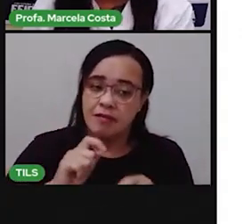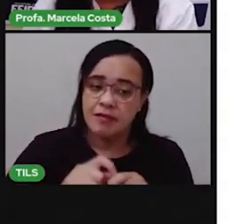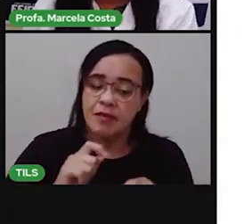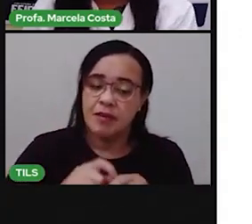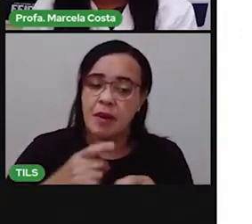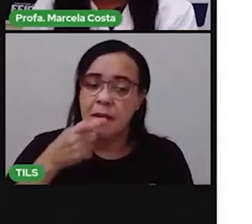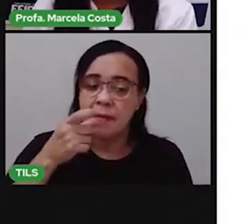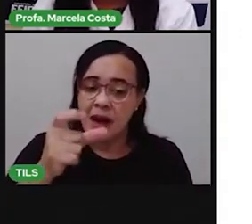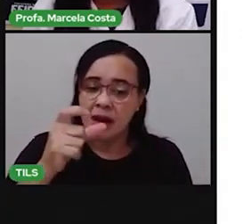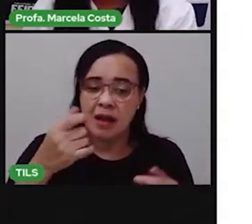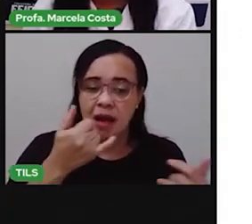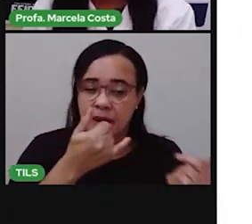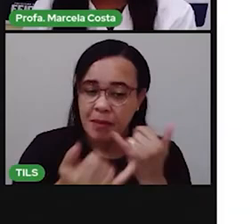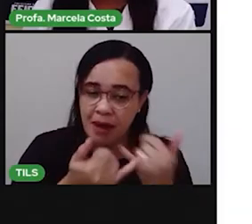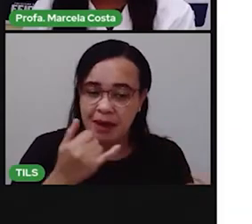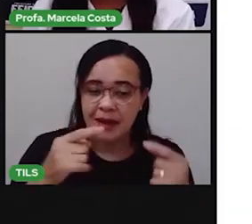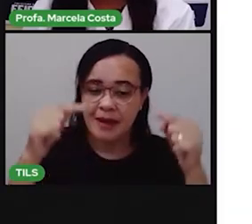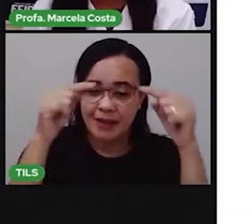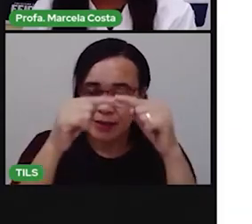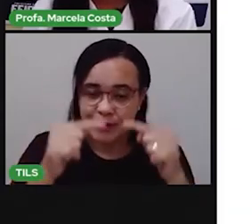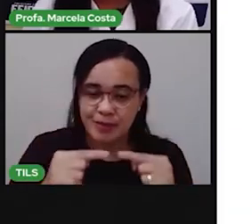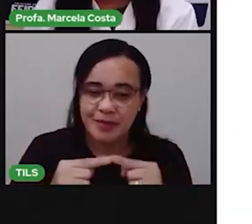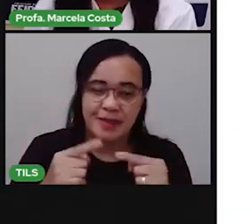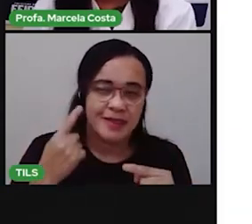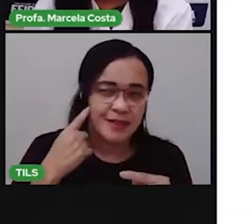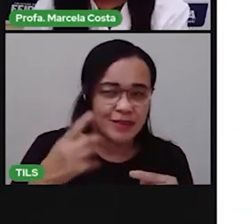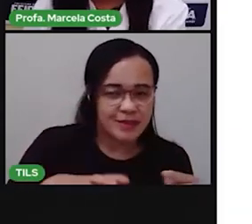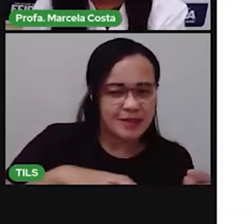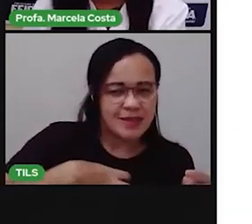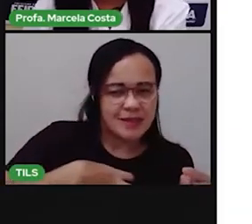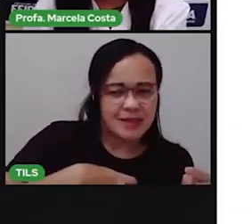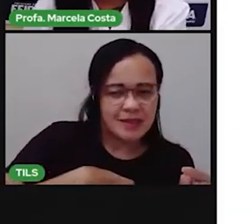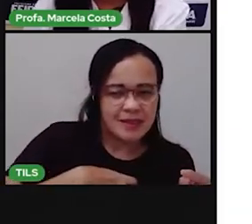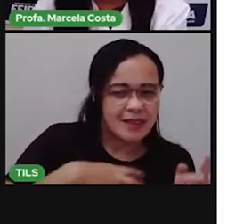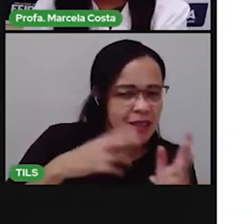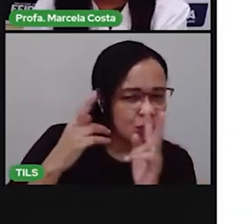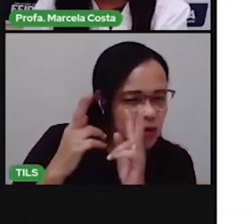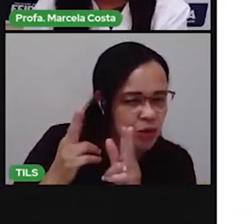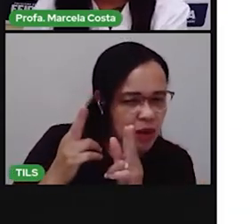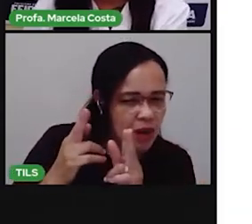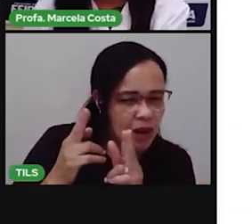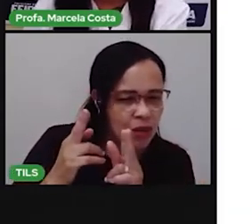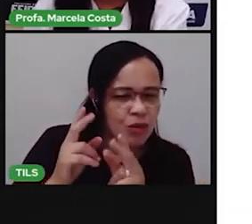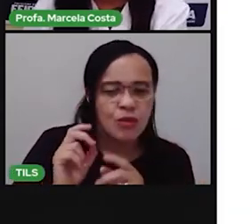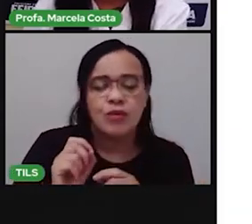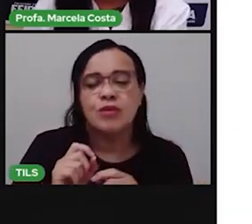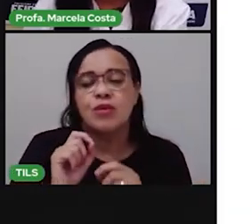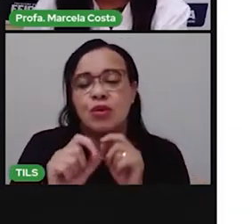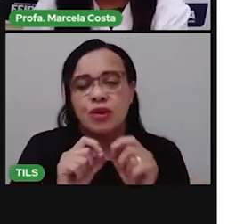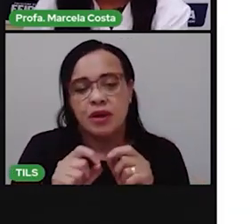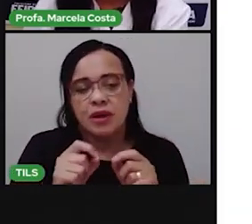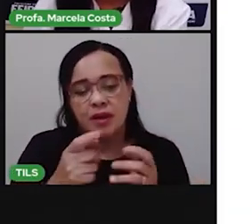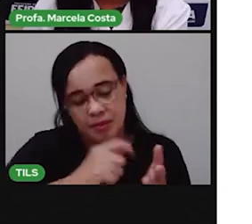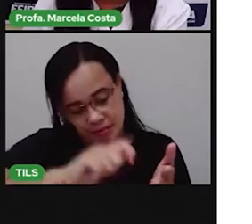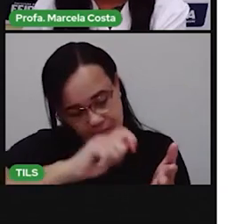gato, que tenha o mesmo som final dessa palavra. Escreva aí.